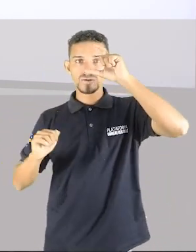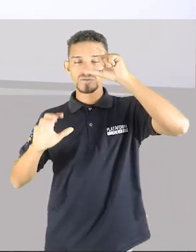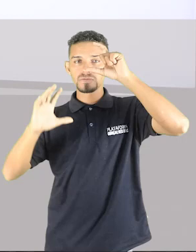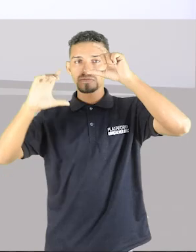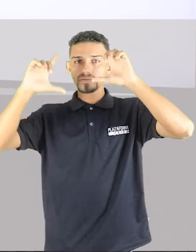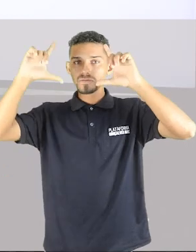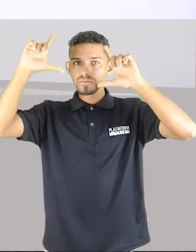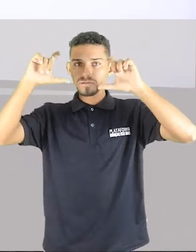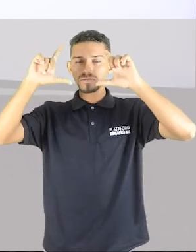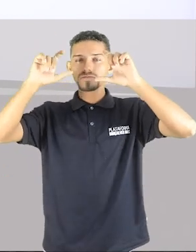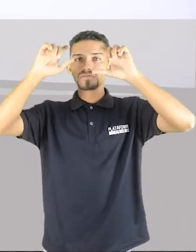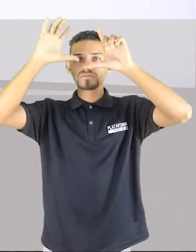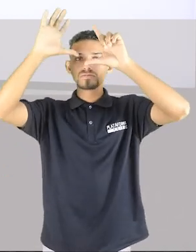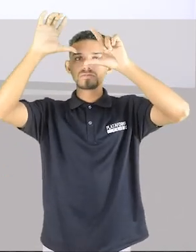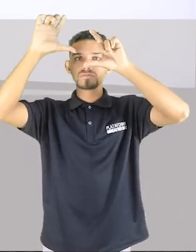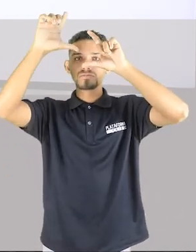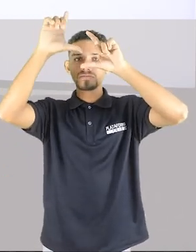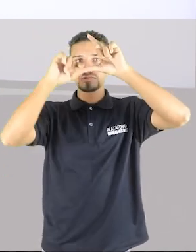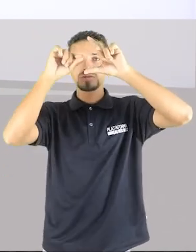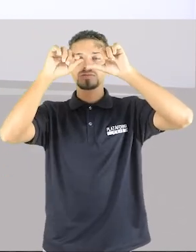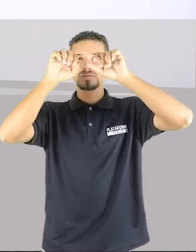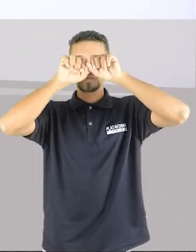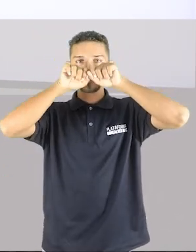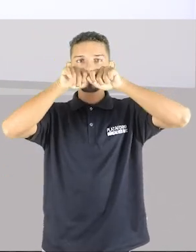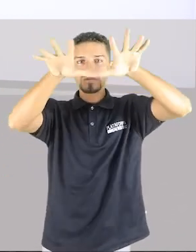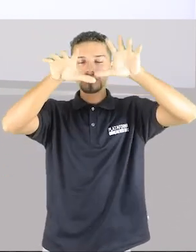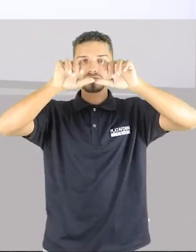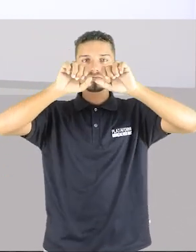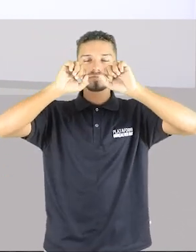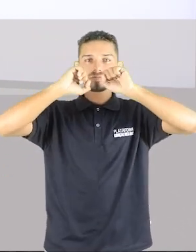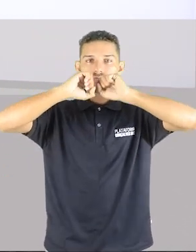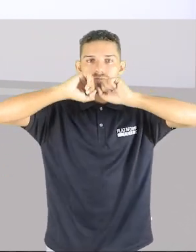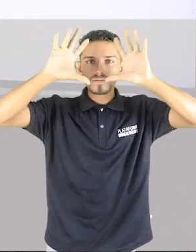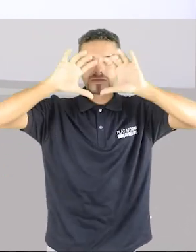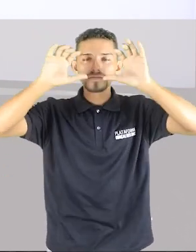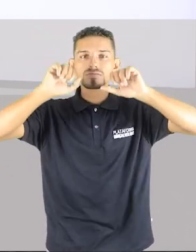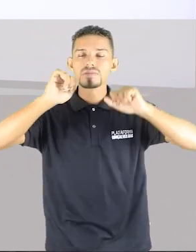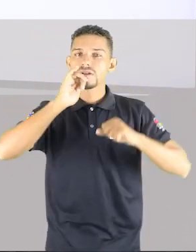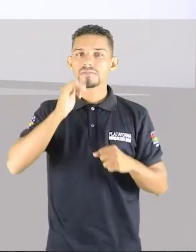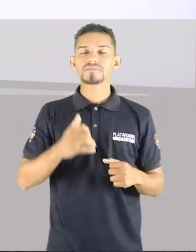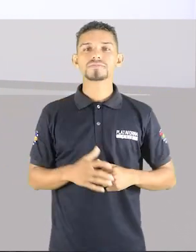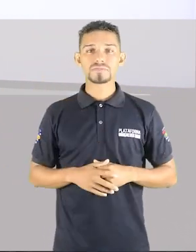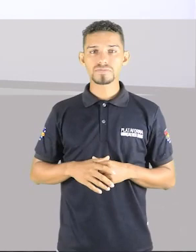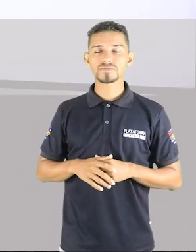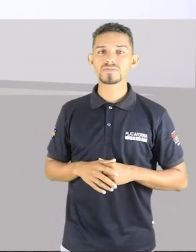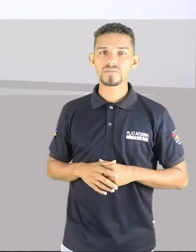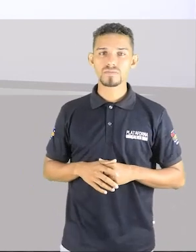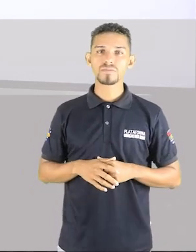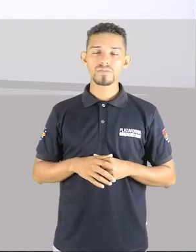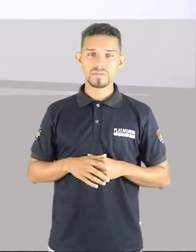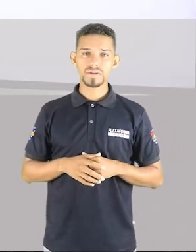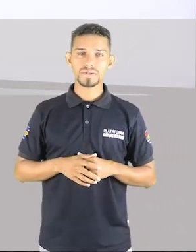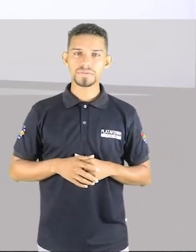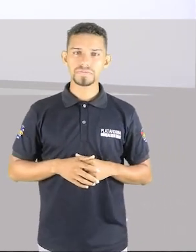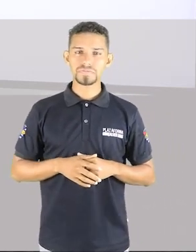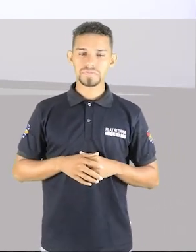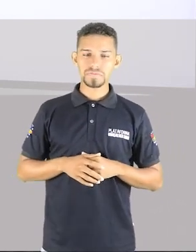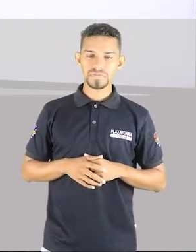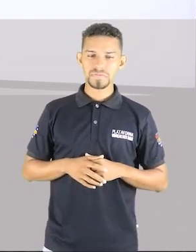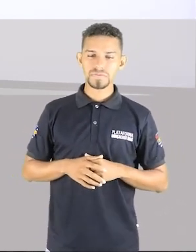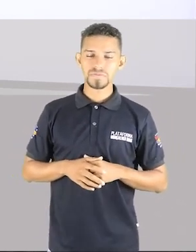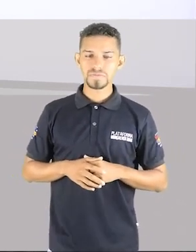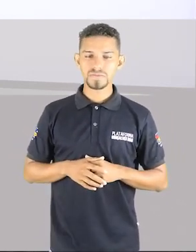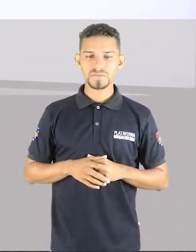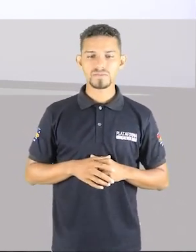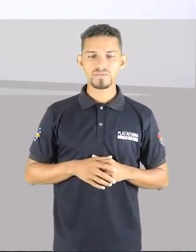aí quando aperta que fecha o circuito descarrega a carga elétrica do receptor na lâmpada ela dá o flash